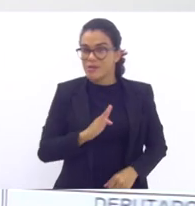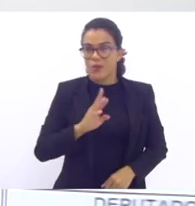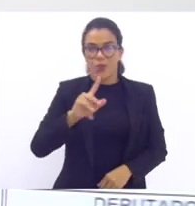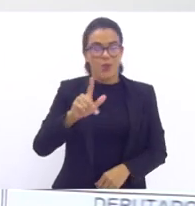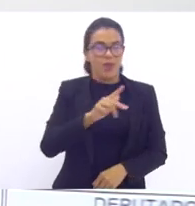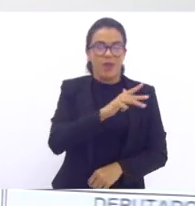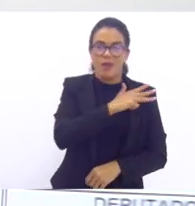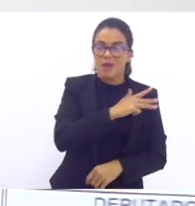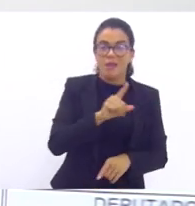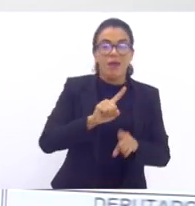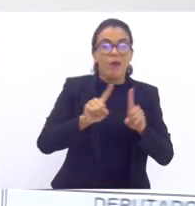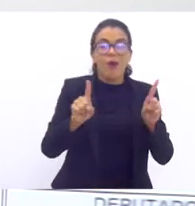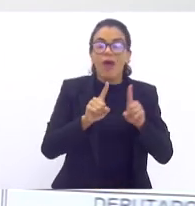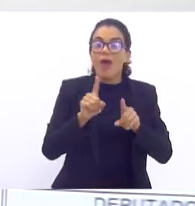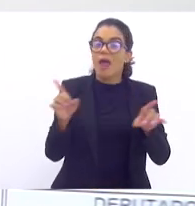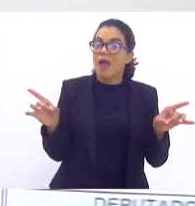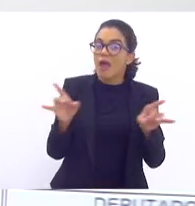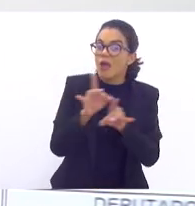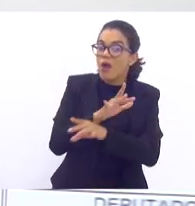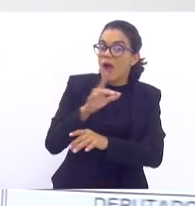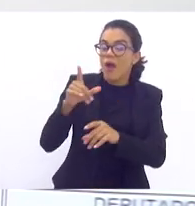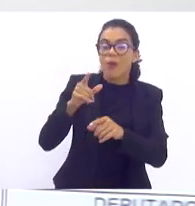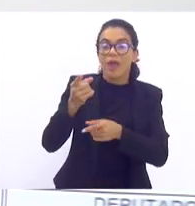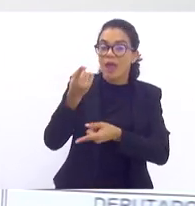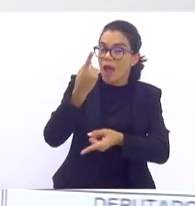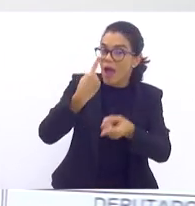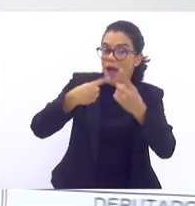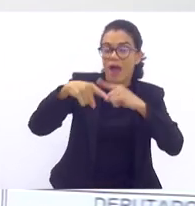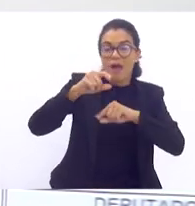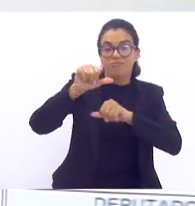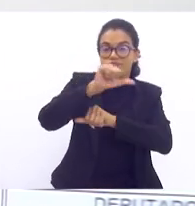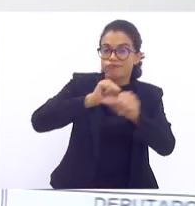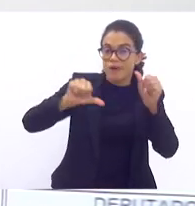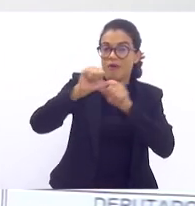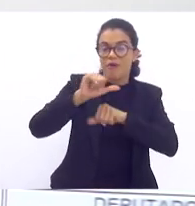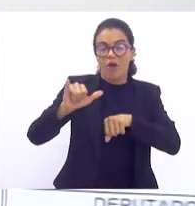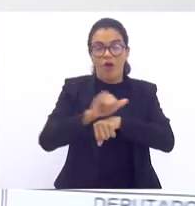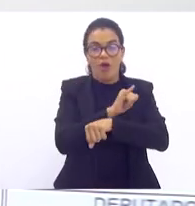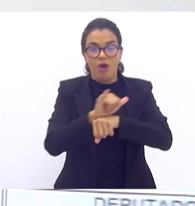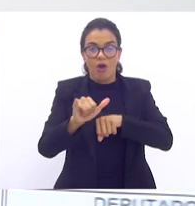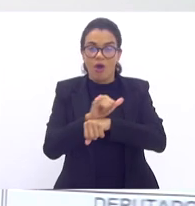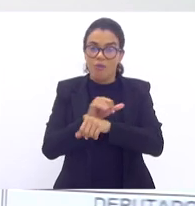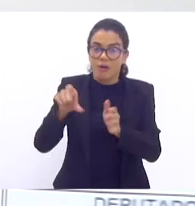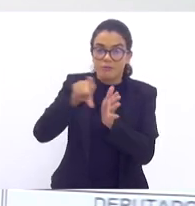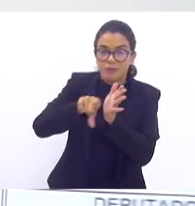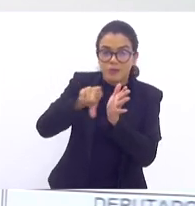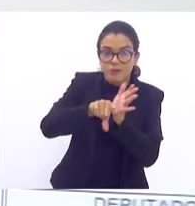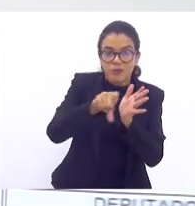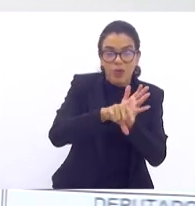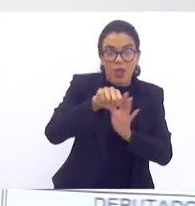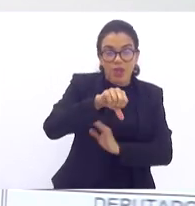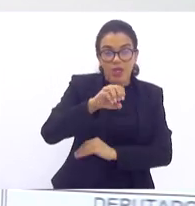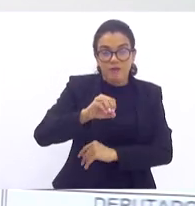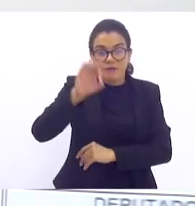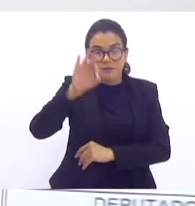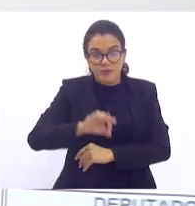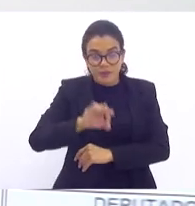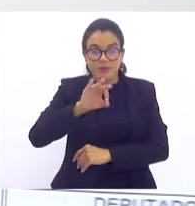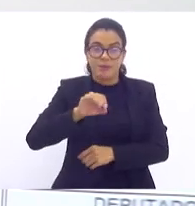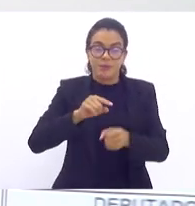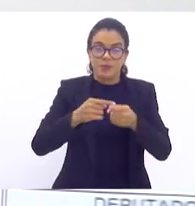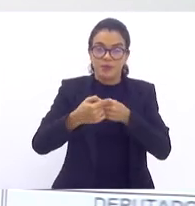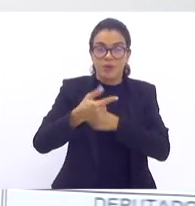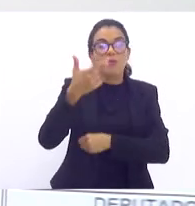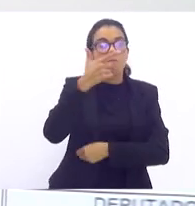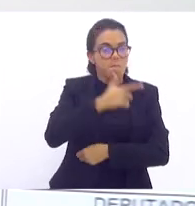no Brasil é concluir a reforma tributária 90% dos Municípios ganham